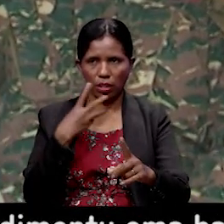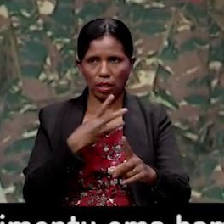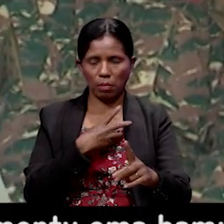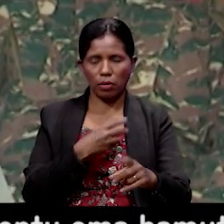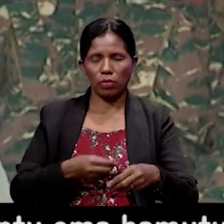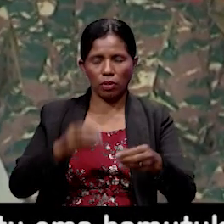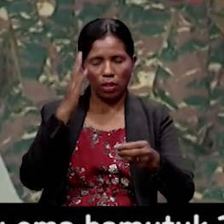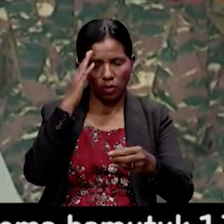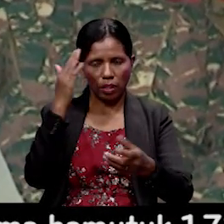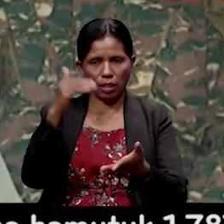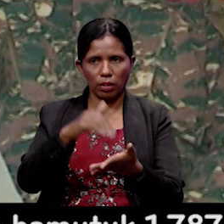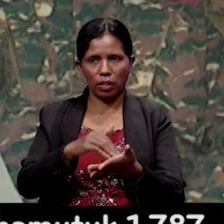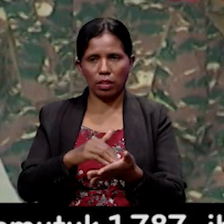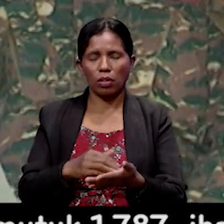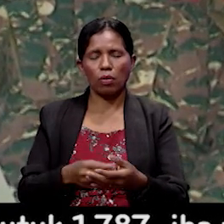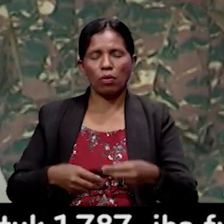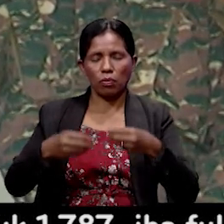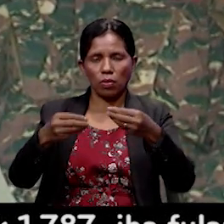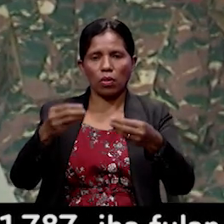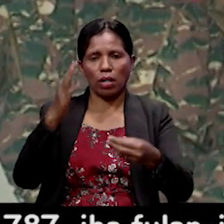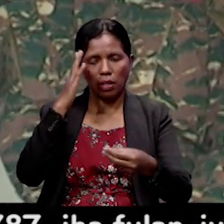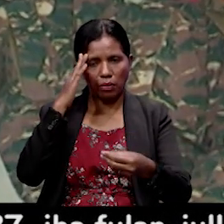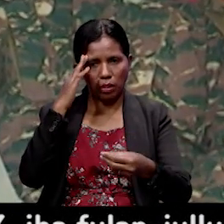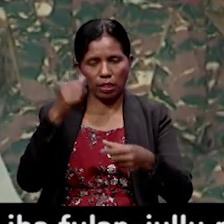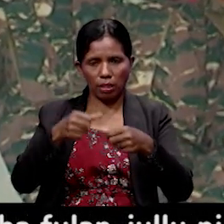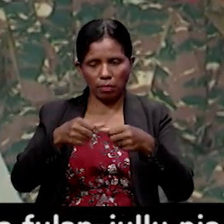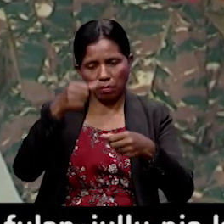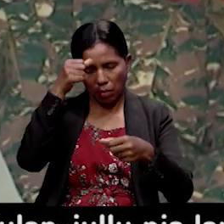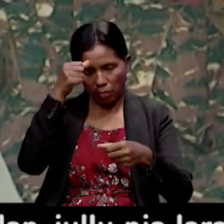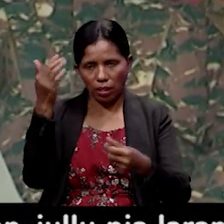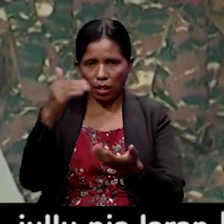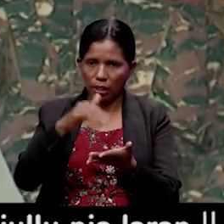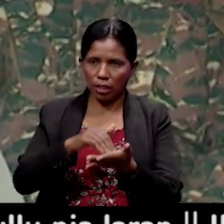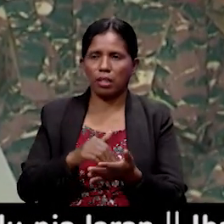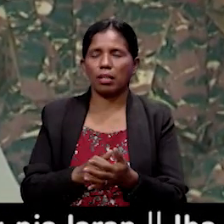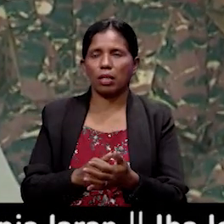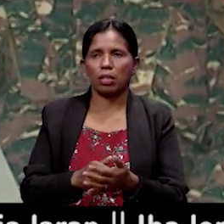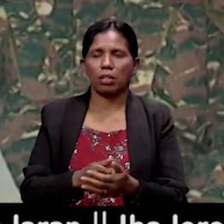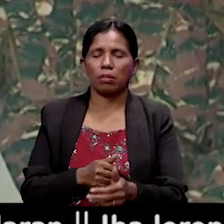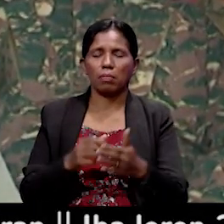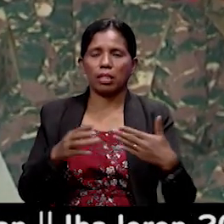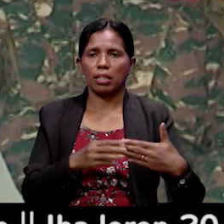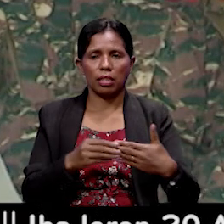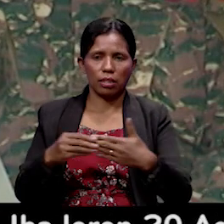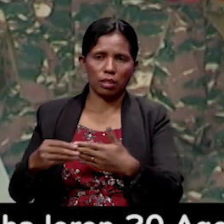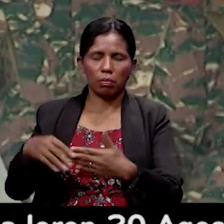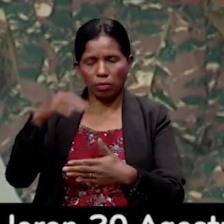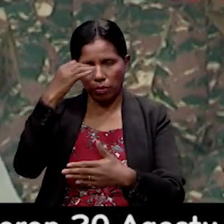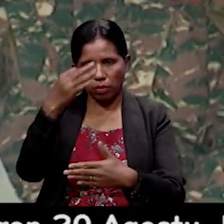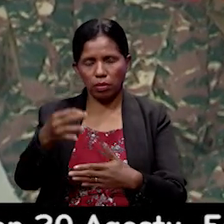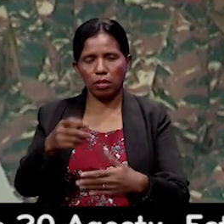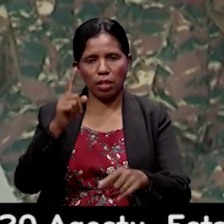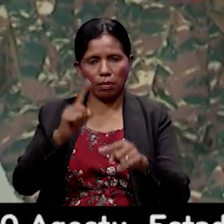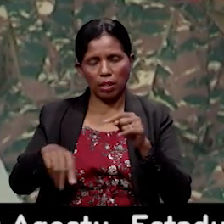memoriza, forra noi, ba líder sira, nebe que tu irmãe. Atlabela a